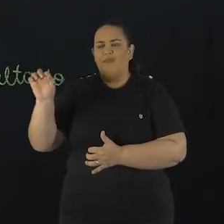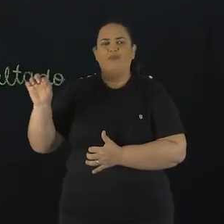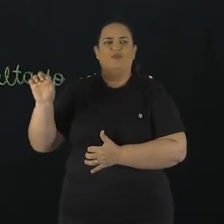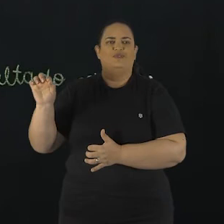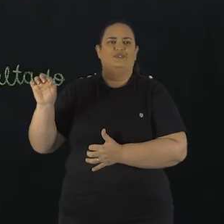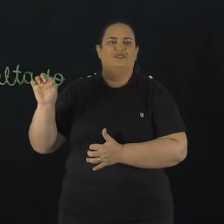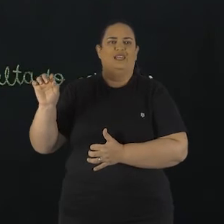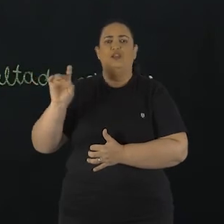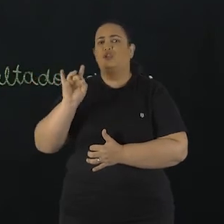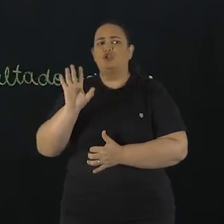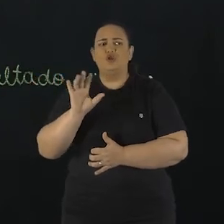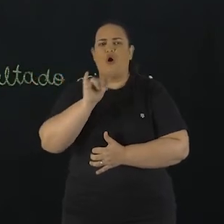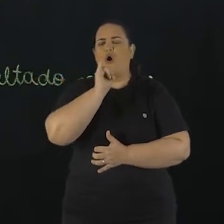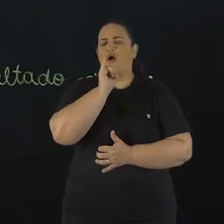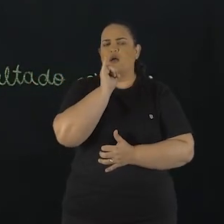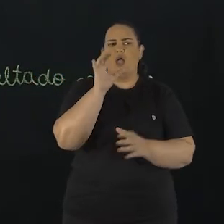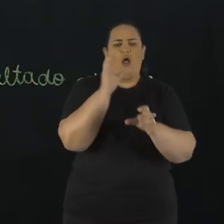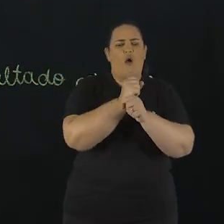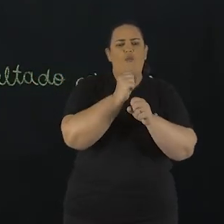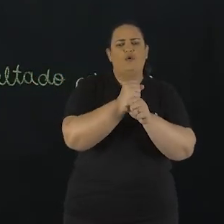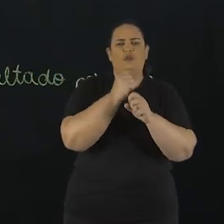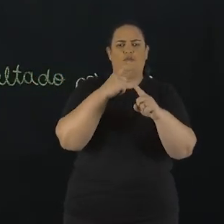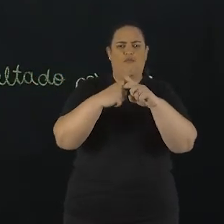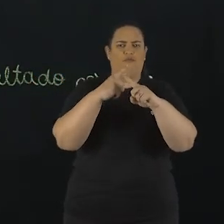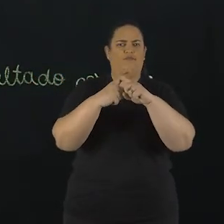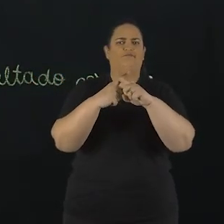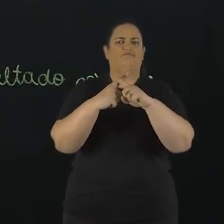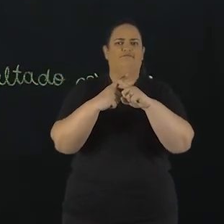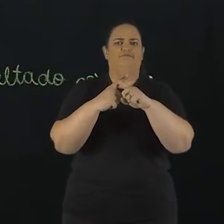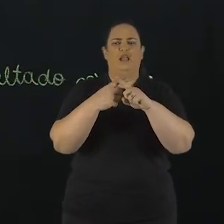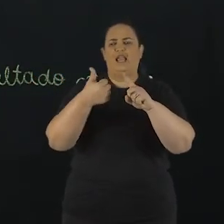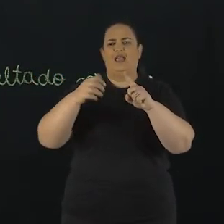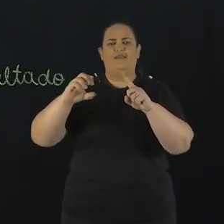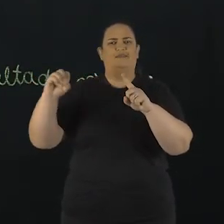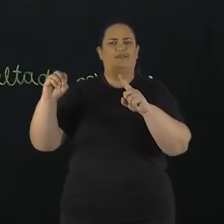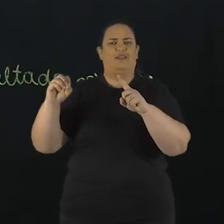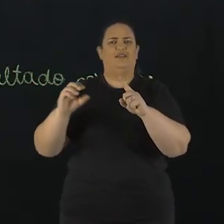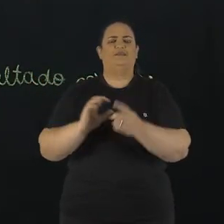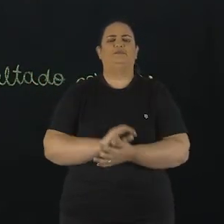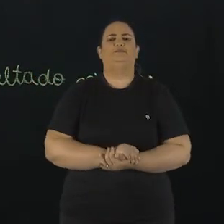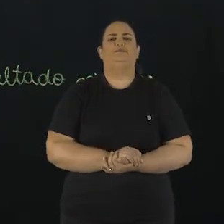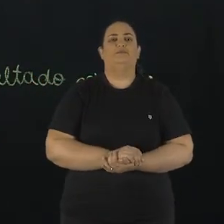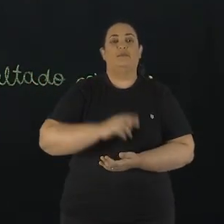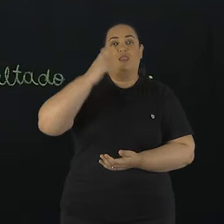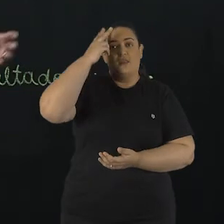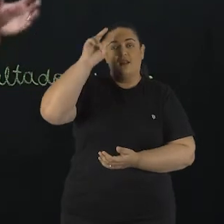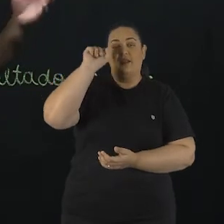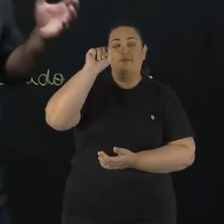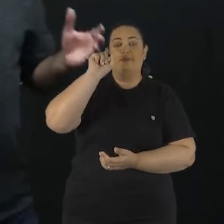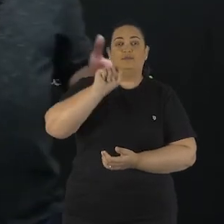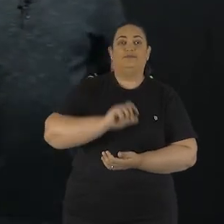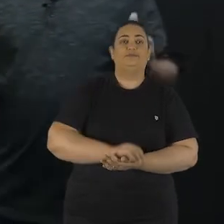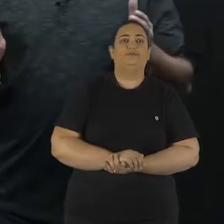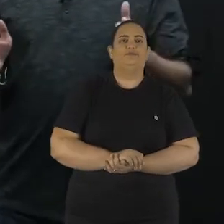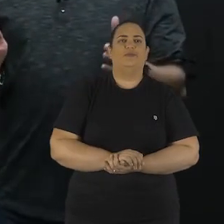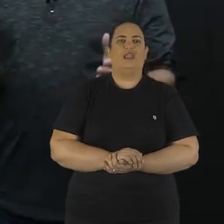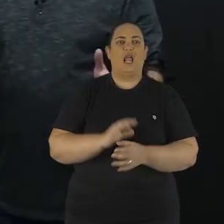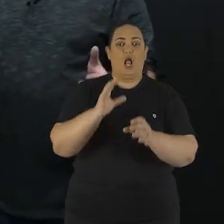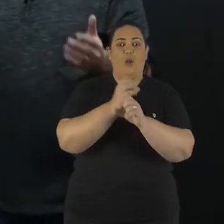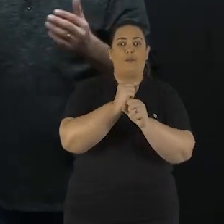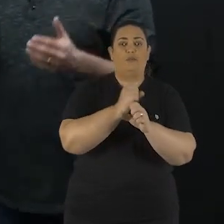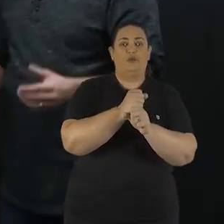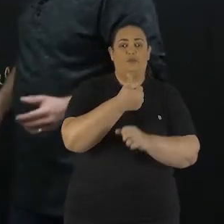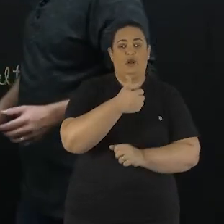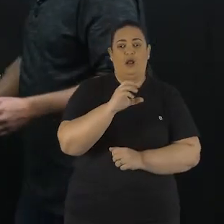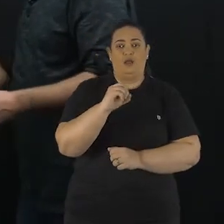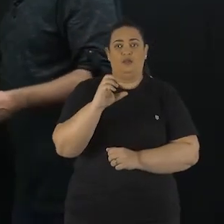esse resultado e deveremos multiplicá-lo por 100. Lembrando que, na verdade, a multiplicação por